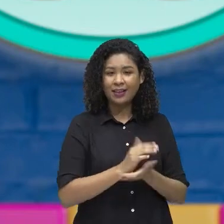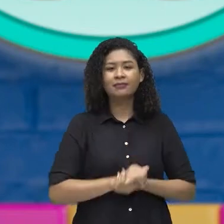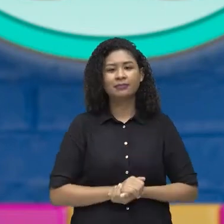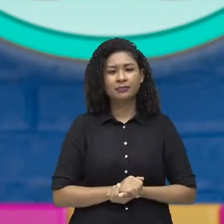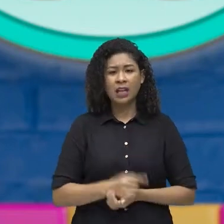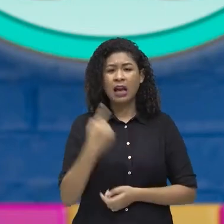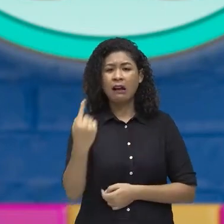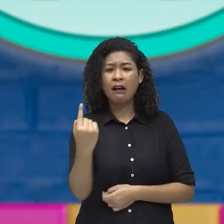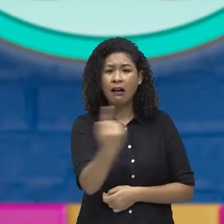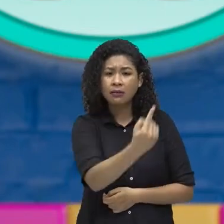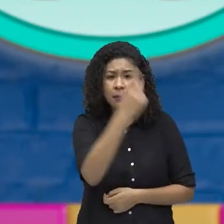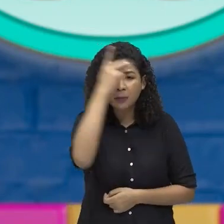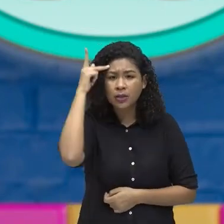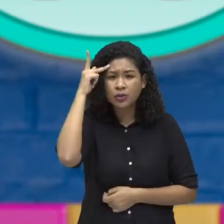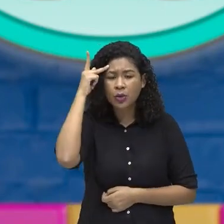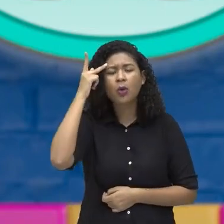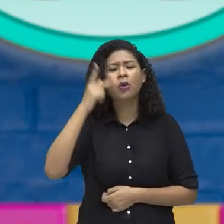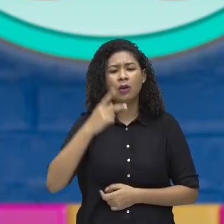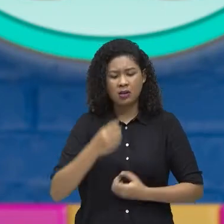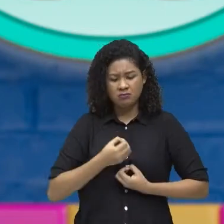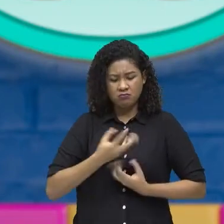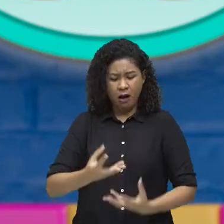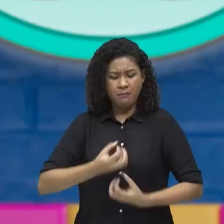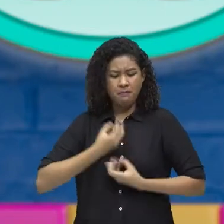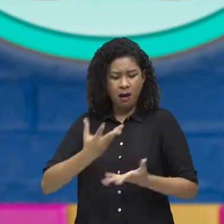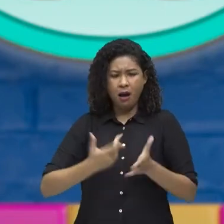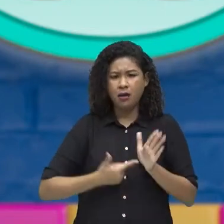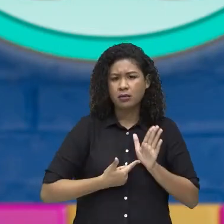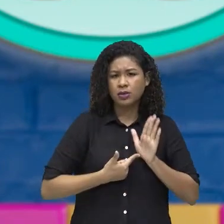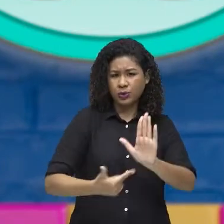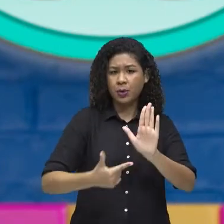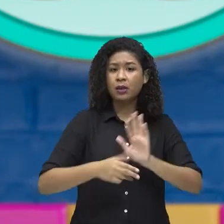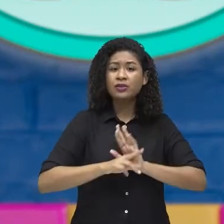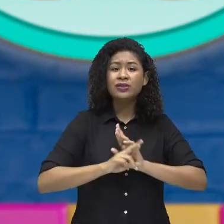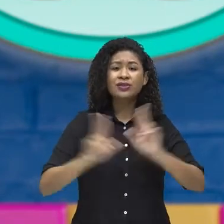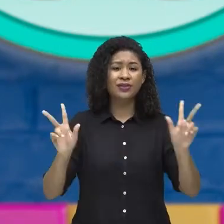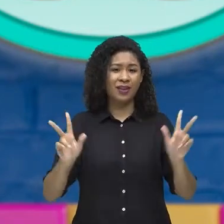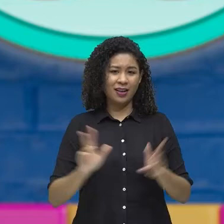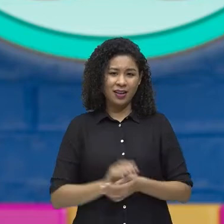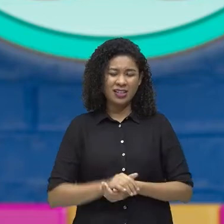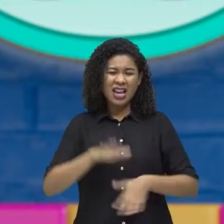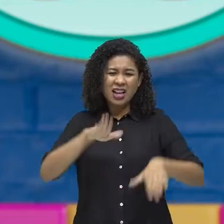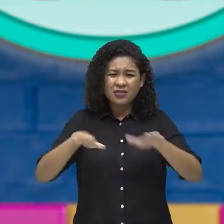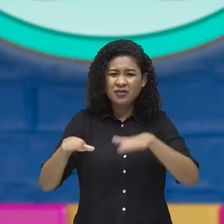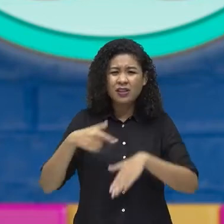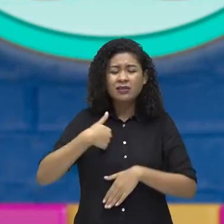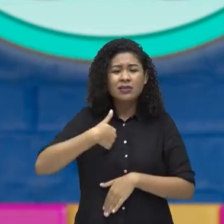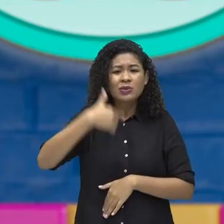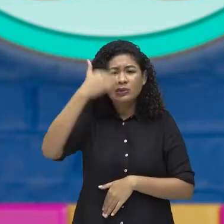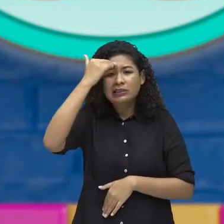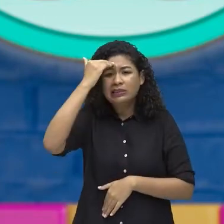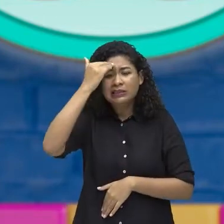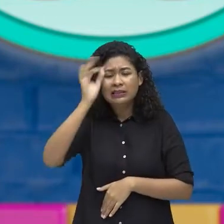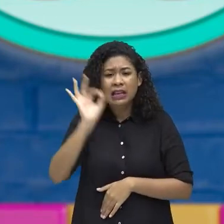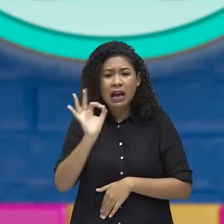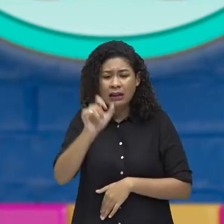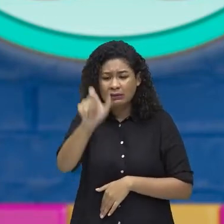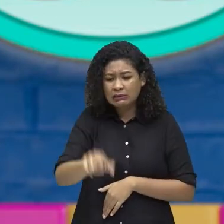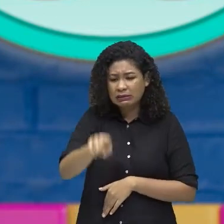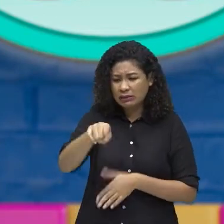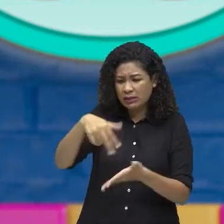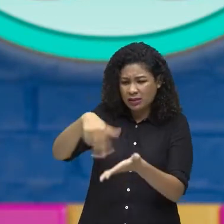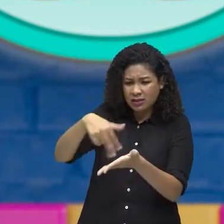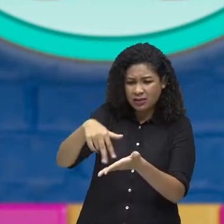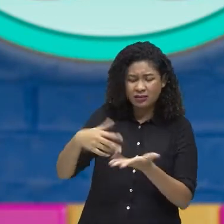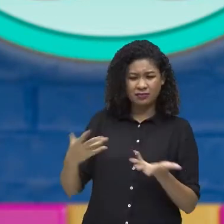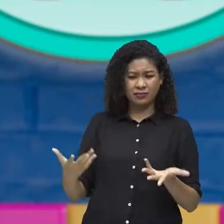um de nós tem sua própria forma de expressão. Então, às vezes, eu não compreendo o dançar do outro, mas para ele aquilo tem uma mensagem extremamente emocional.